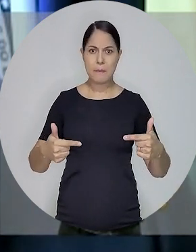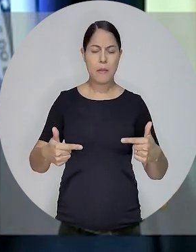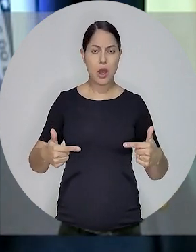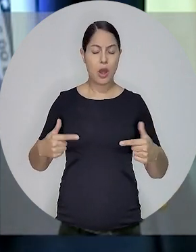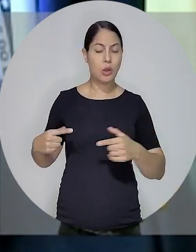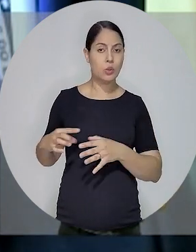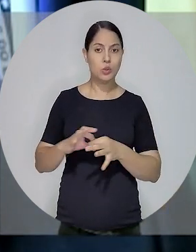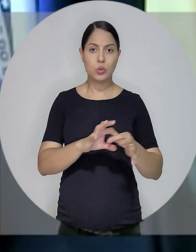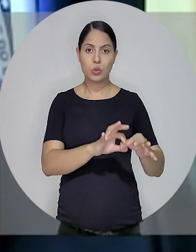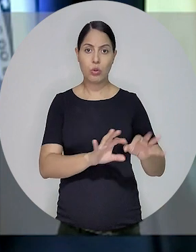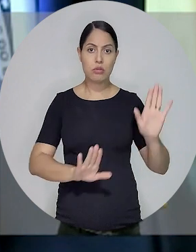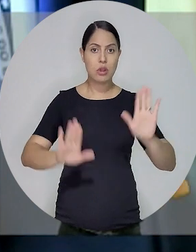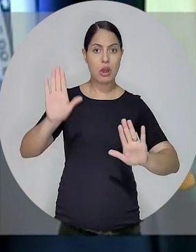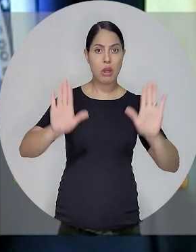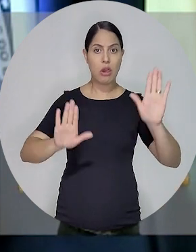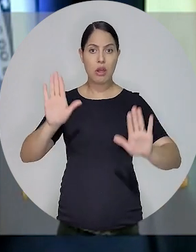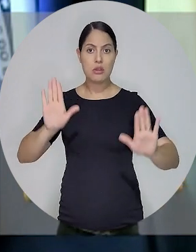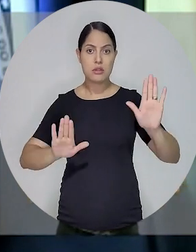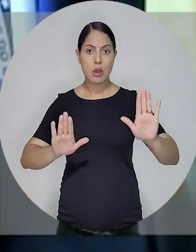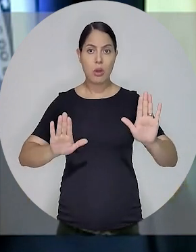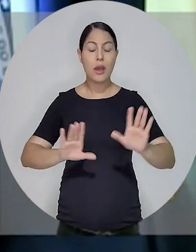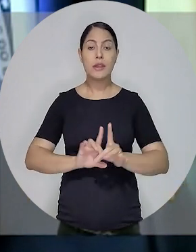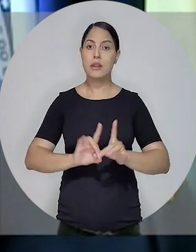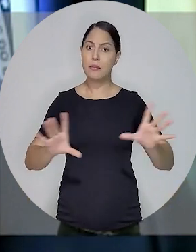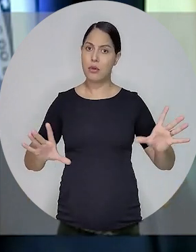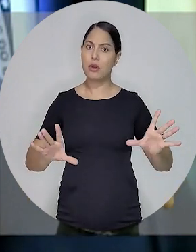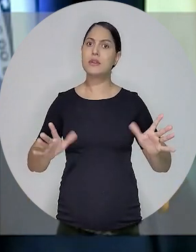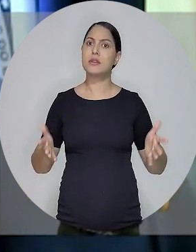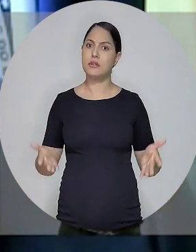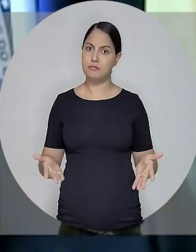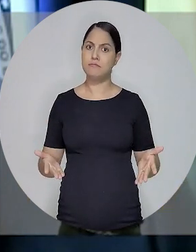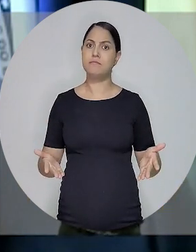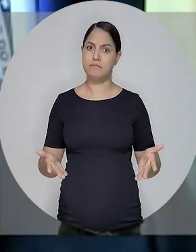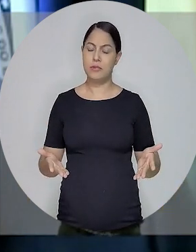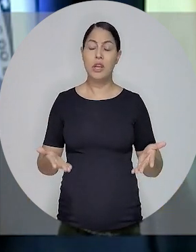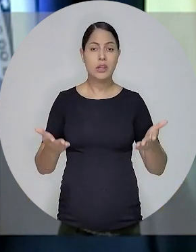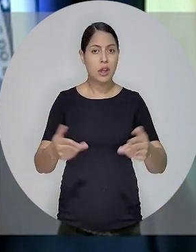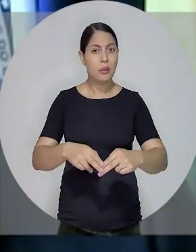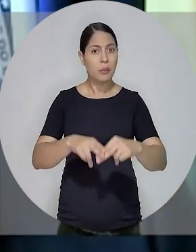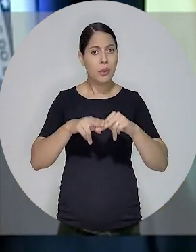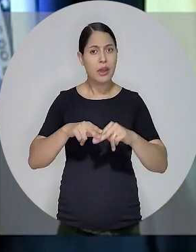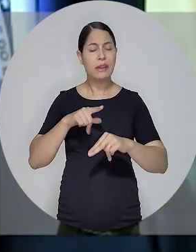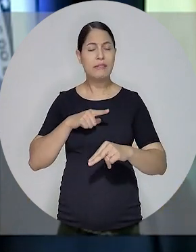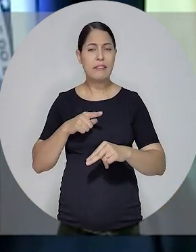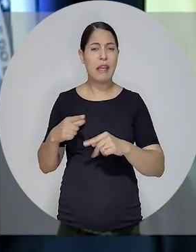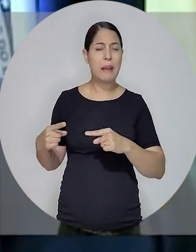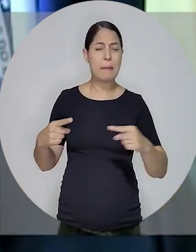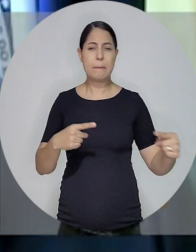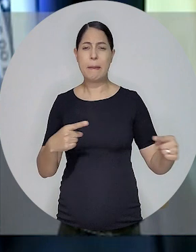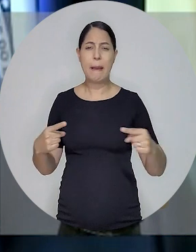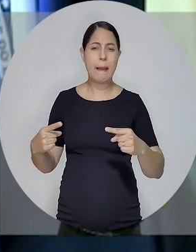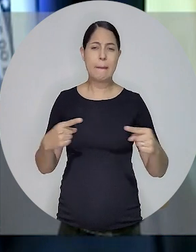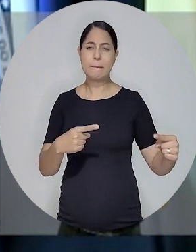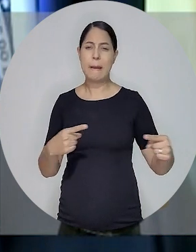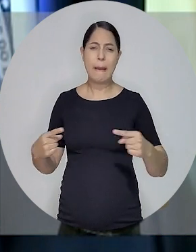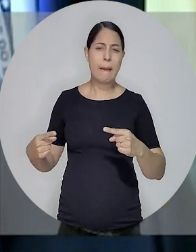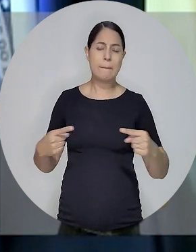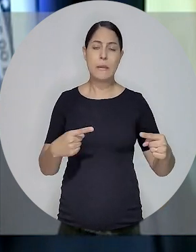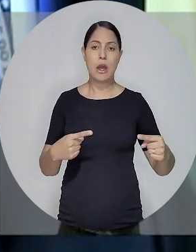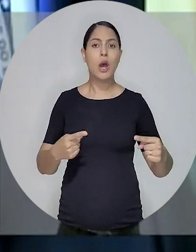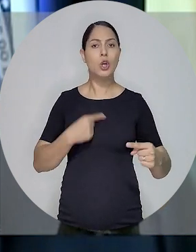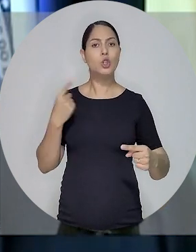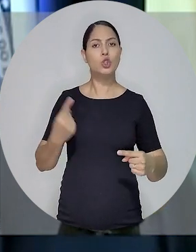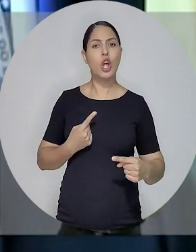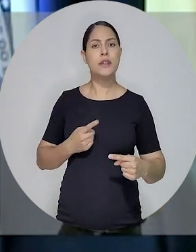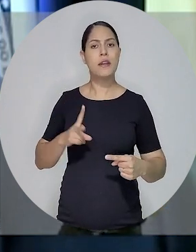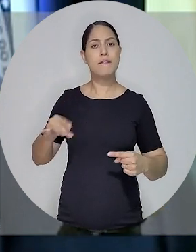ativamente qualquer ataque que tente enfraquecer nossas eleições e, por consequência, nossa democracia. Sempre que tais ataques forem